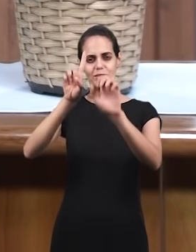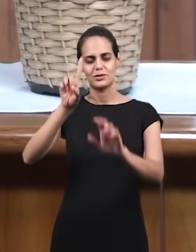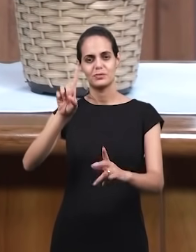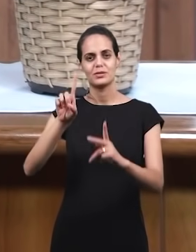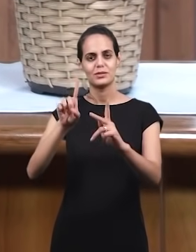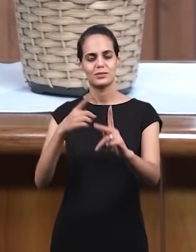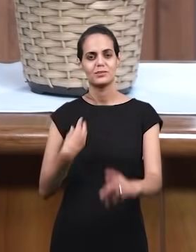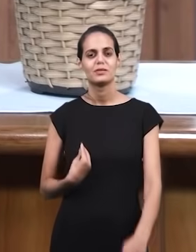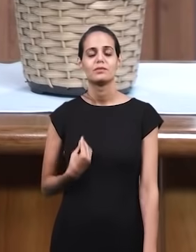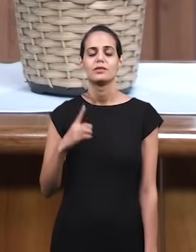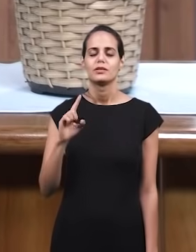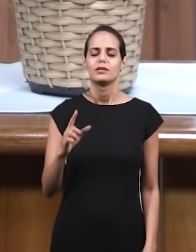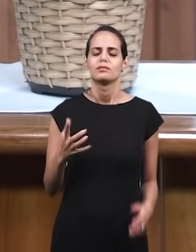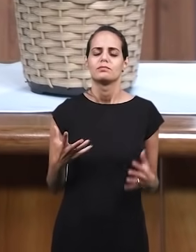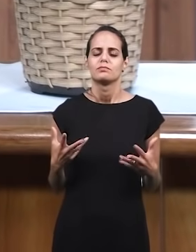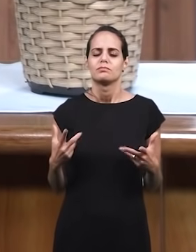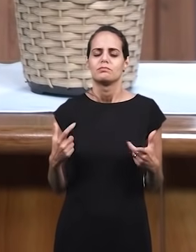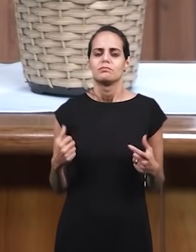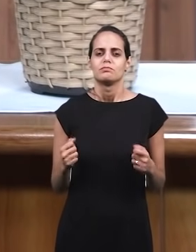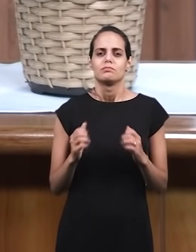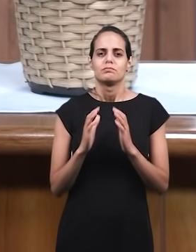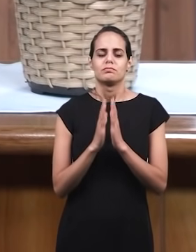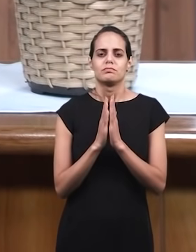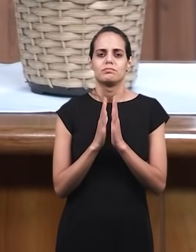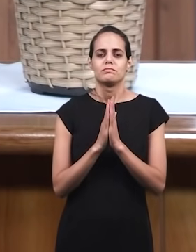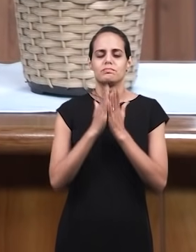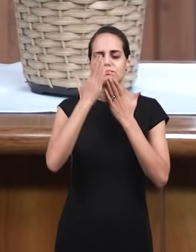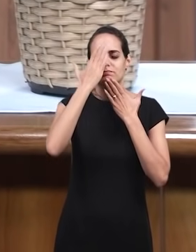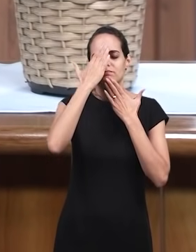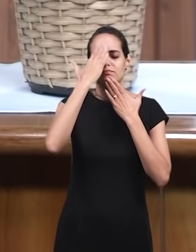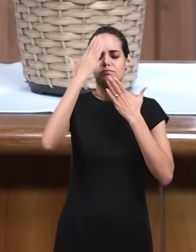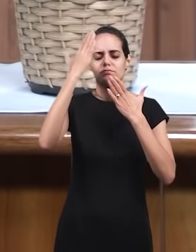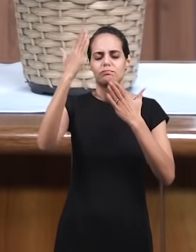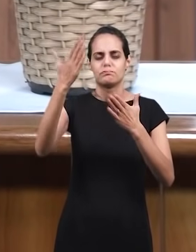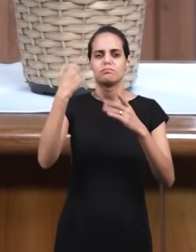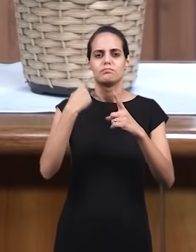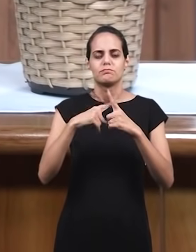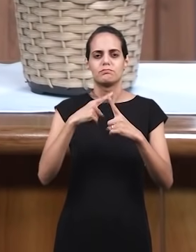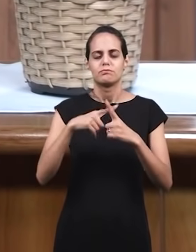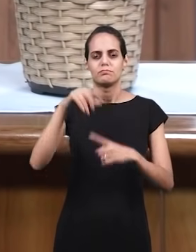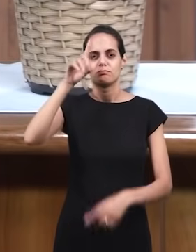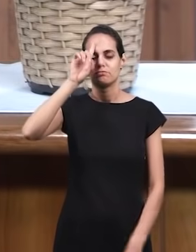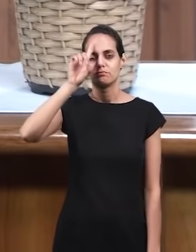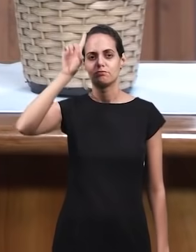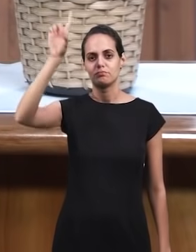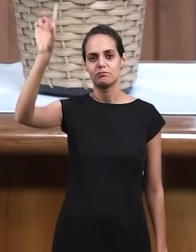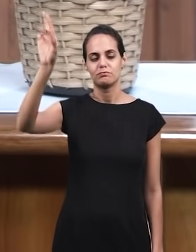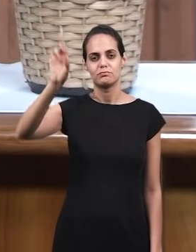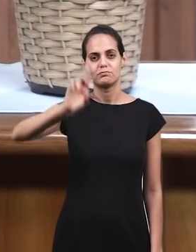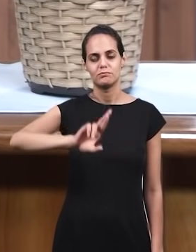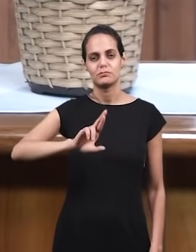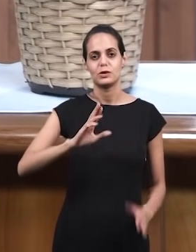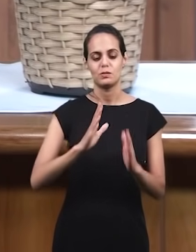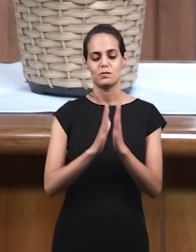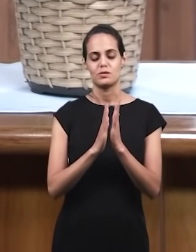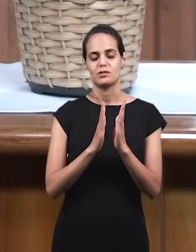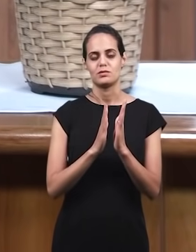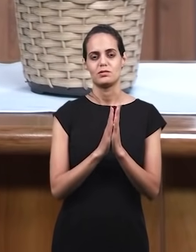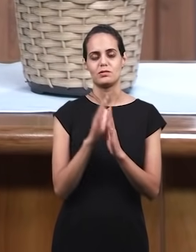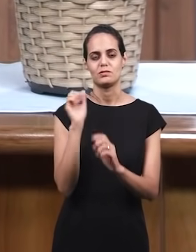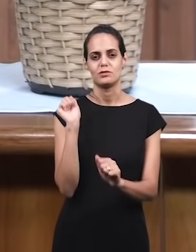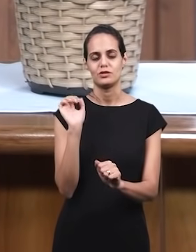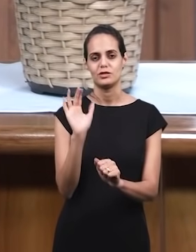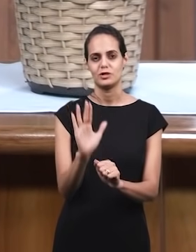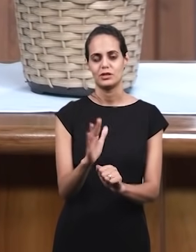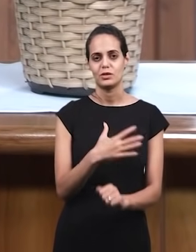abençoou. Então isso é a maravilha. Ela agradeceu a Deus, porque Deus atendeu sua oração. O filho